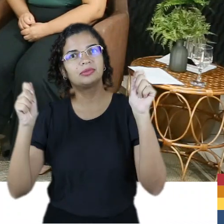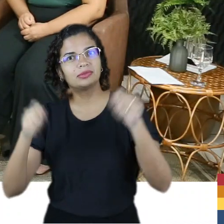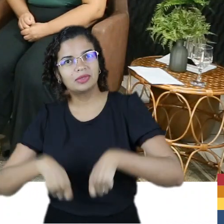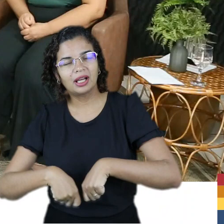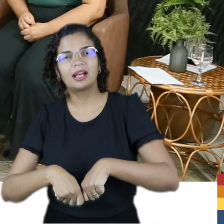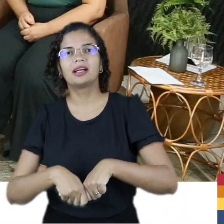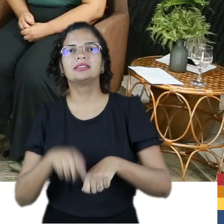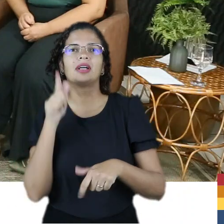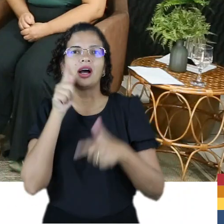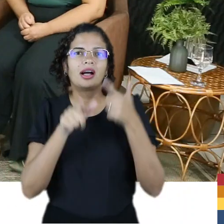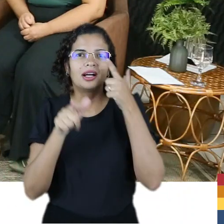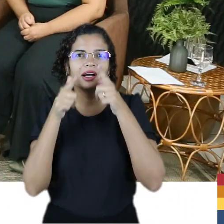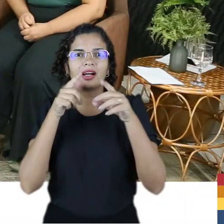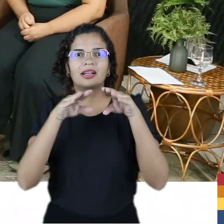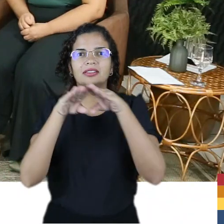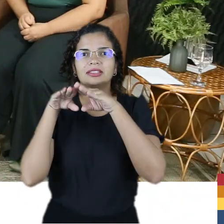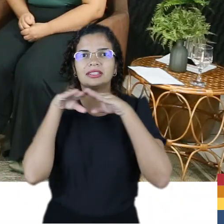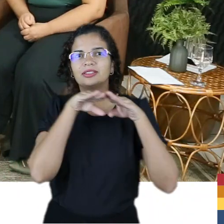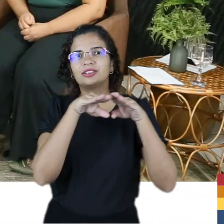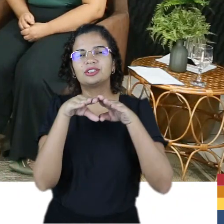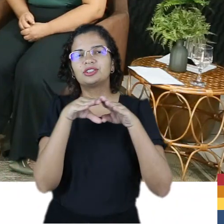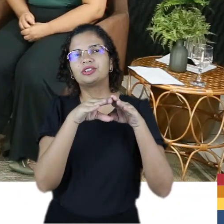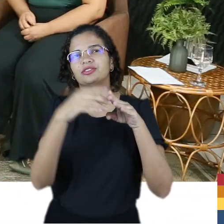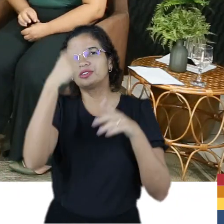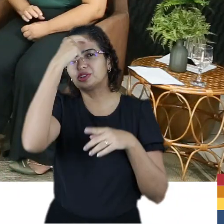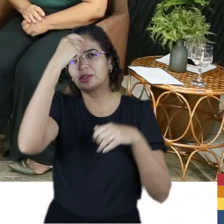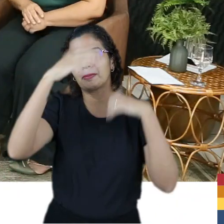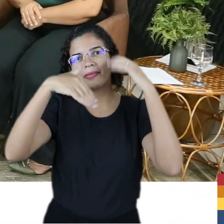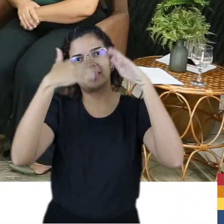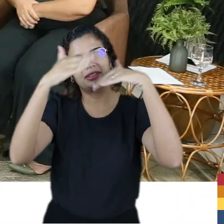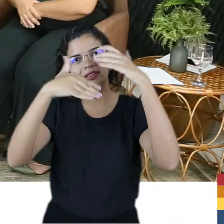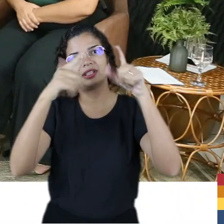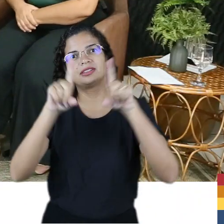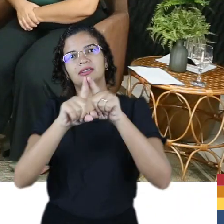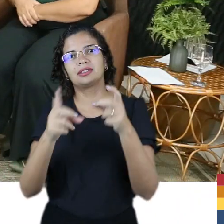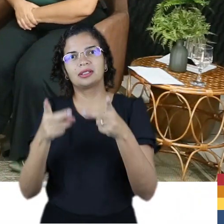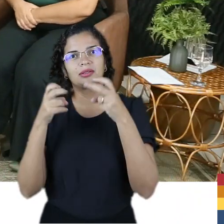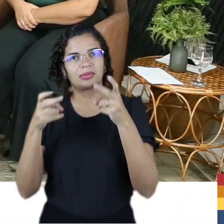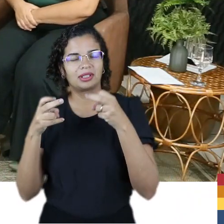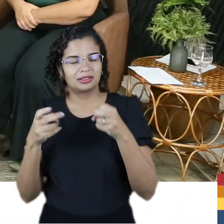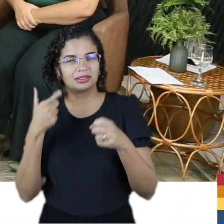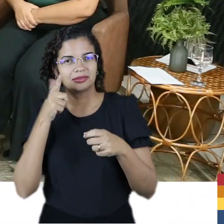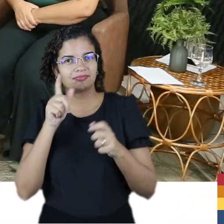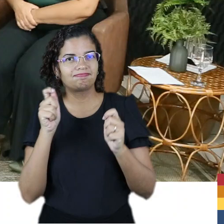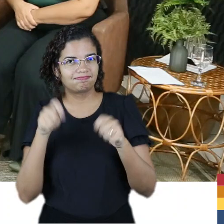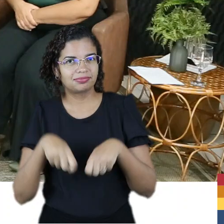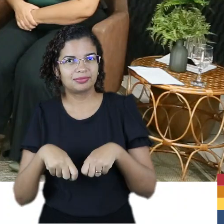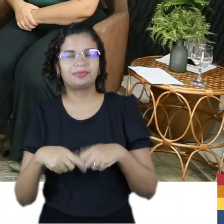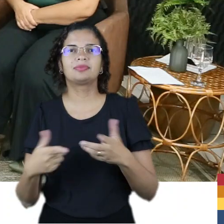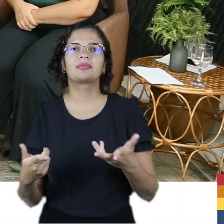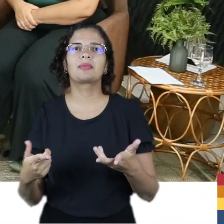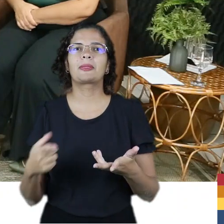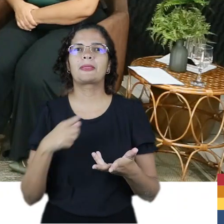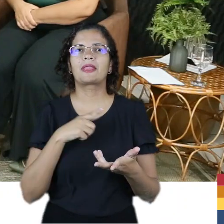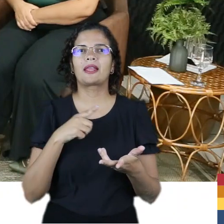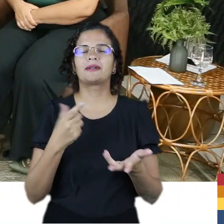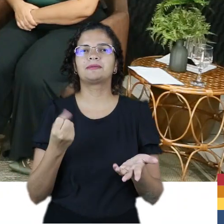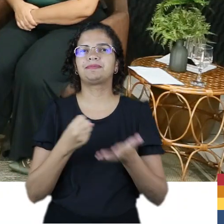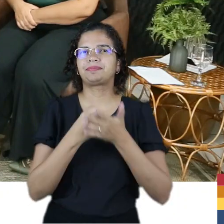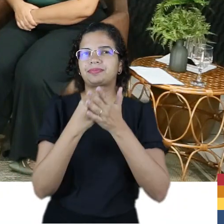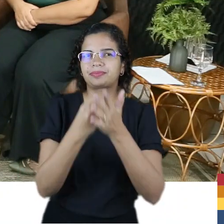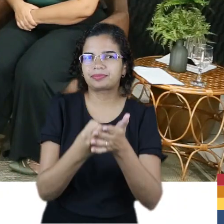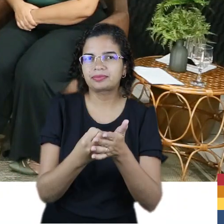uma escola unitária ou de formação humanística essa escola ela deveria fornecer todo